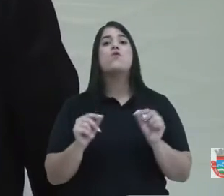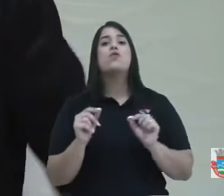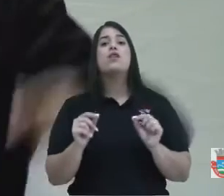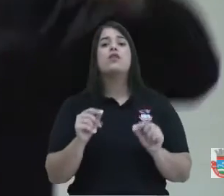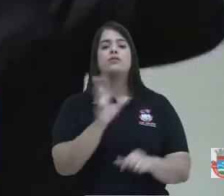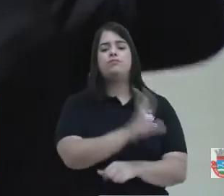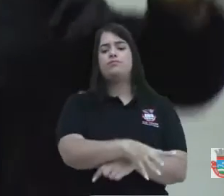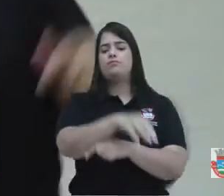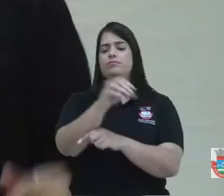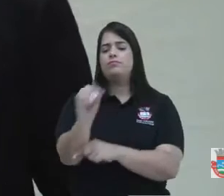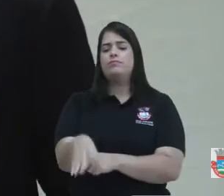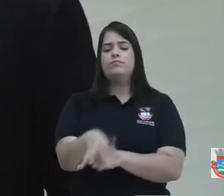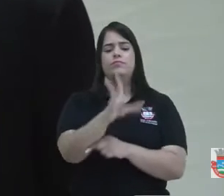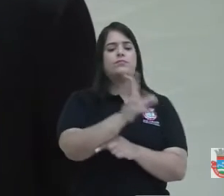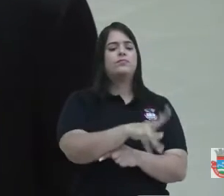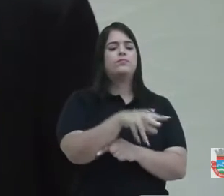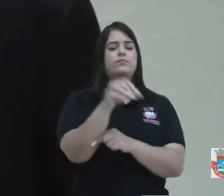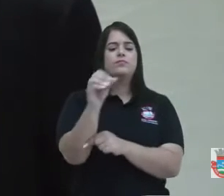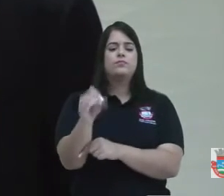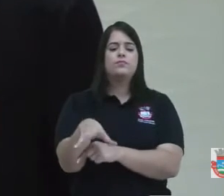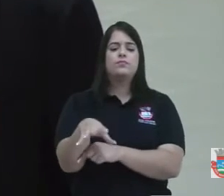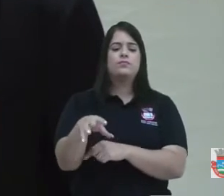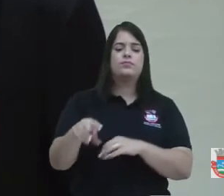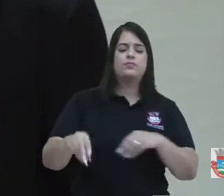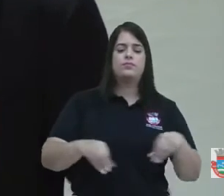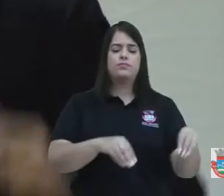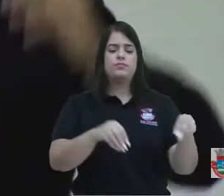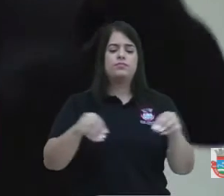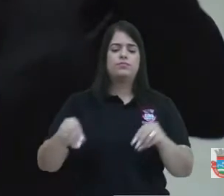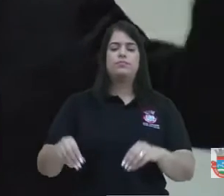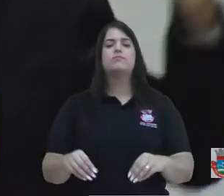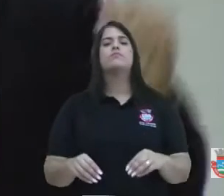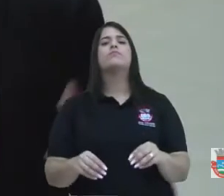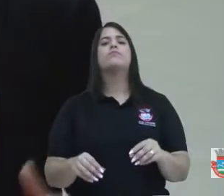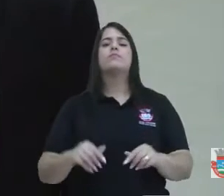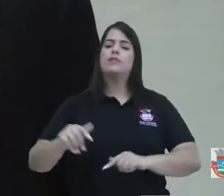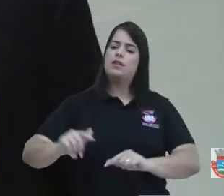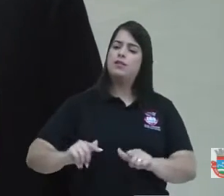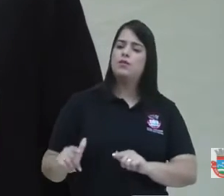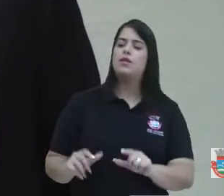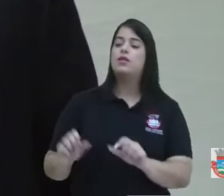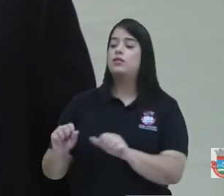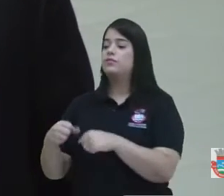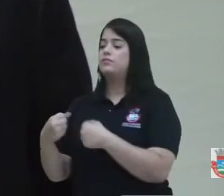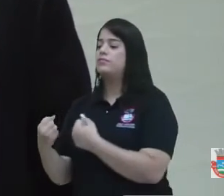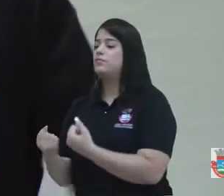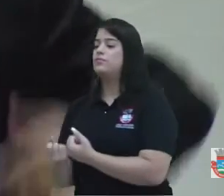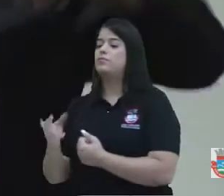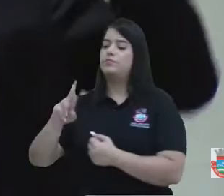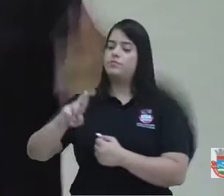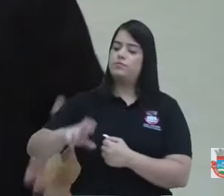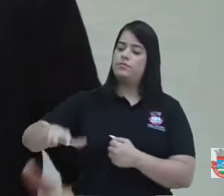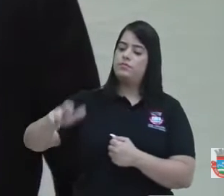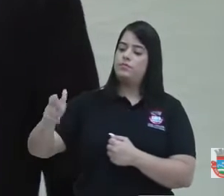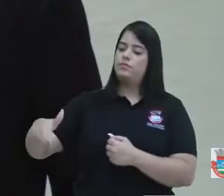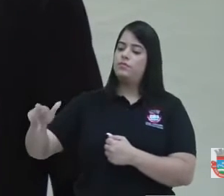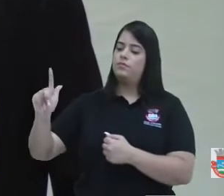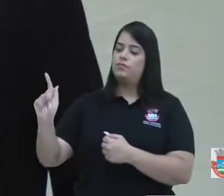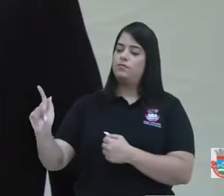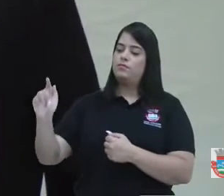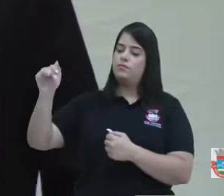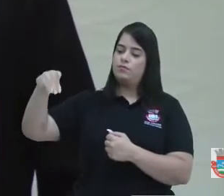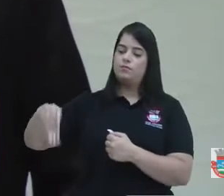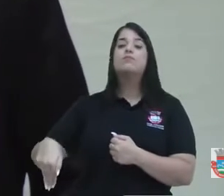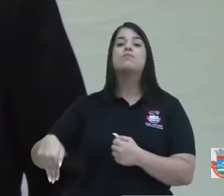retroescavadeiras que está lá trabalhando incansavelmente através da Associação do Riachão do Gama e outra que